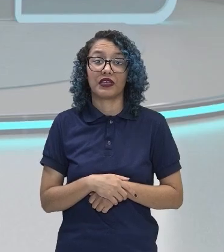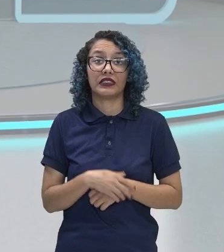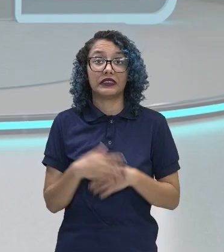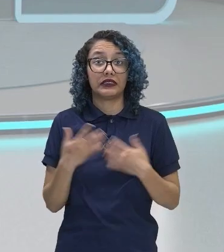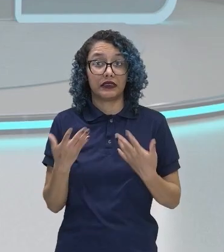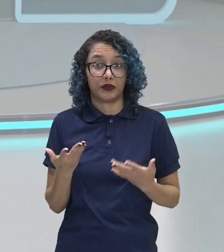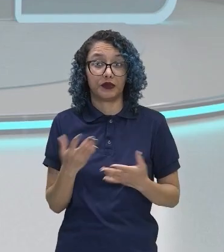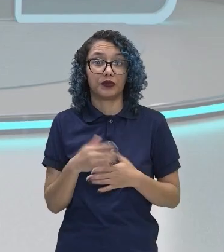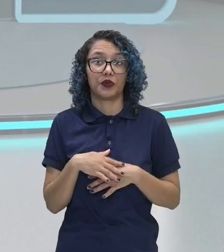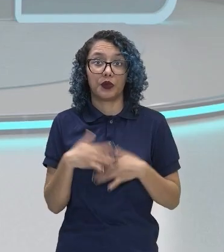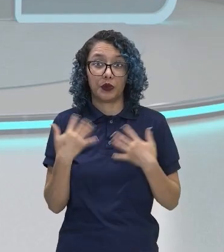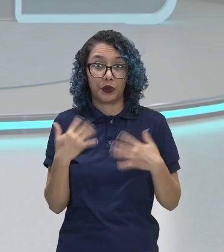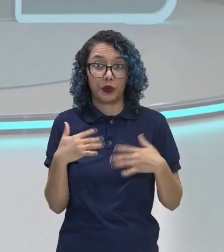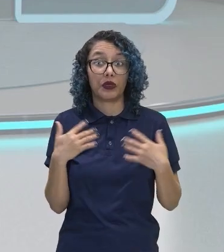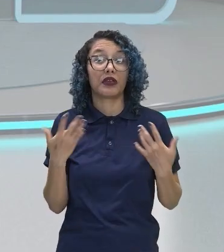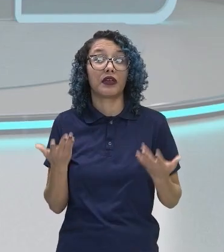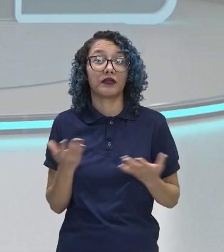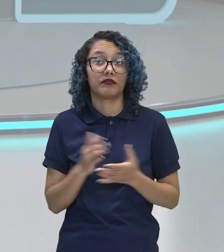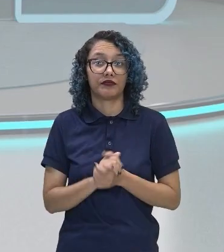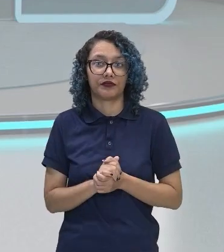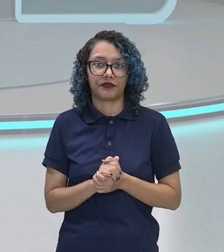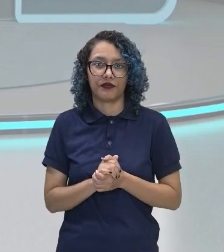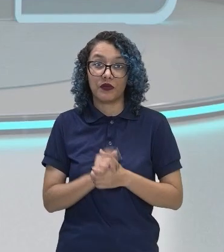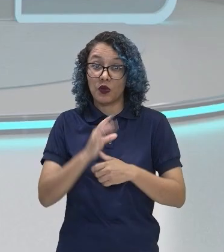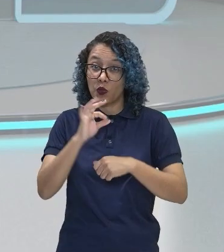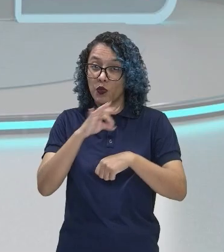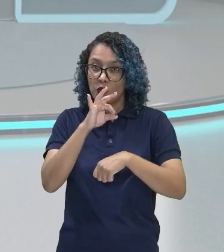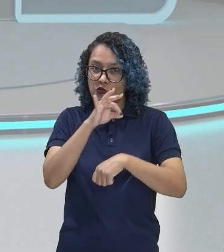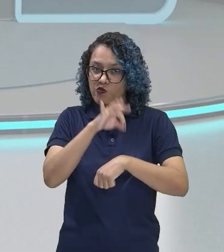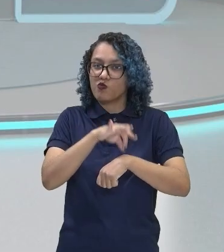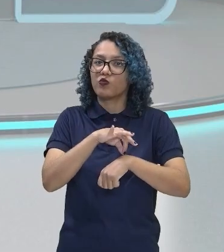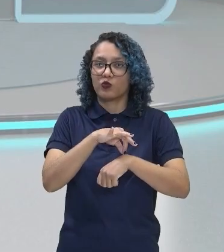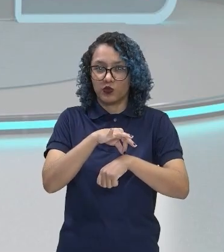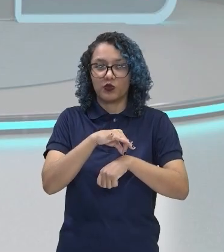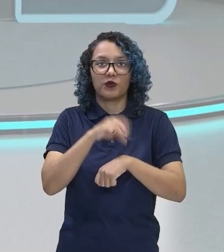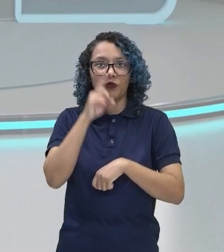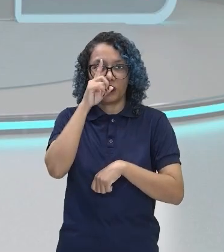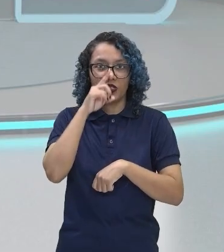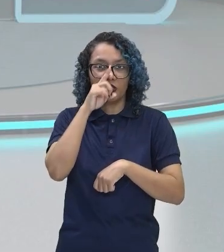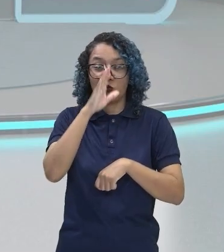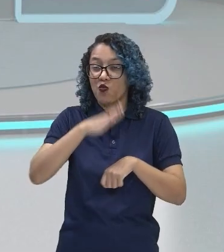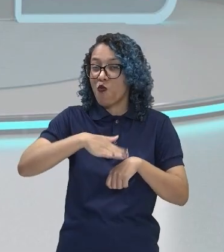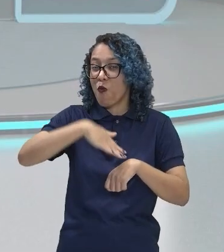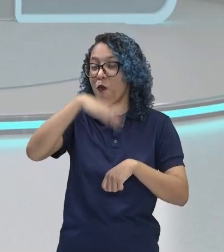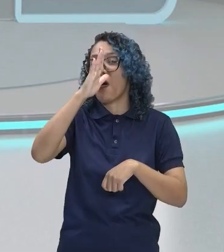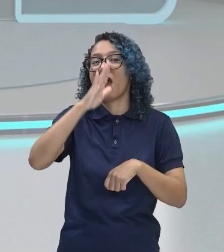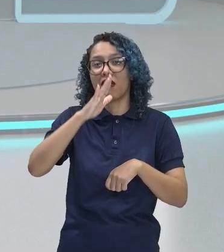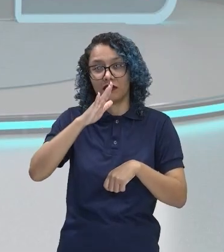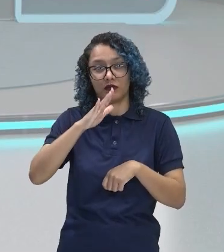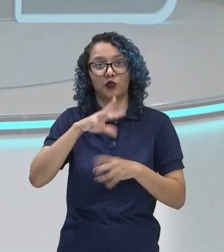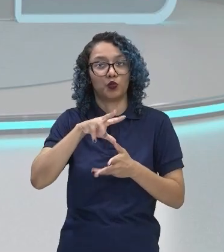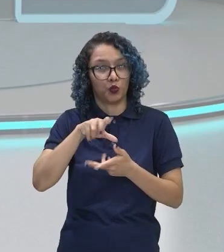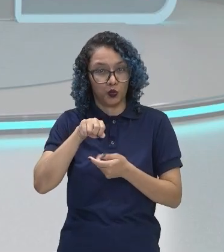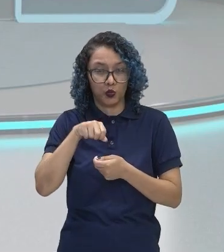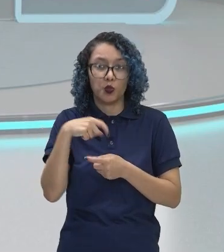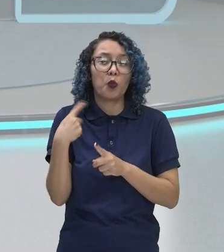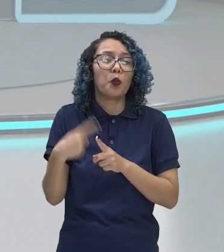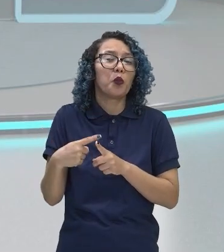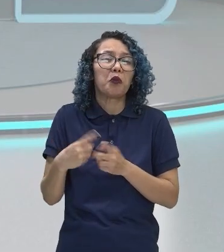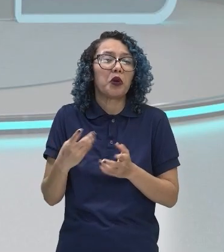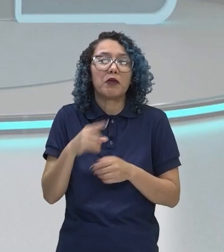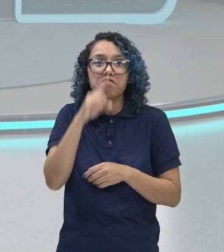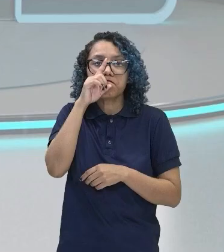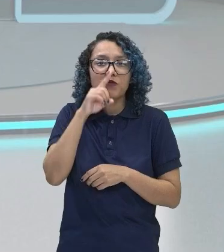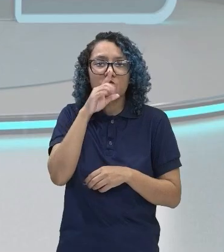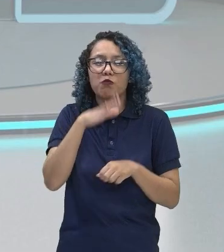Surpreendentemente, it's the mosquito. Então, é o mosquito, o animal mais perigoso do mundo, tá? Por que ele é o mais perigoso?